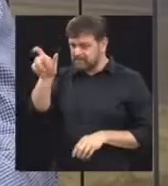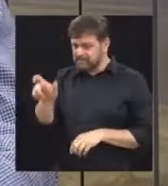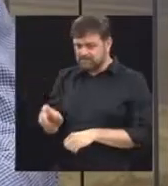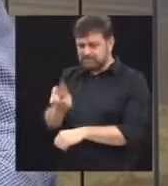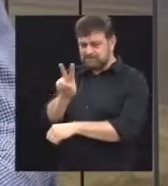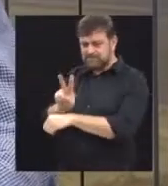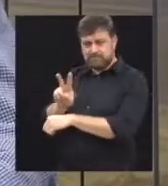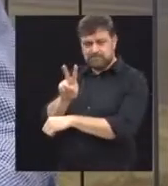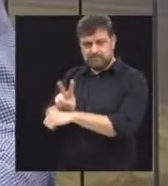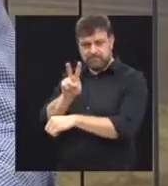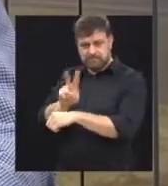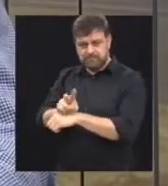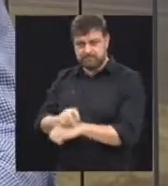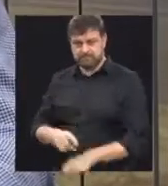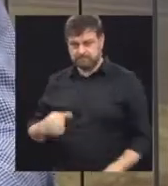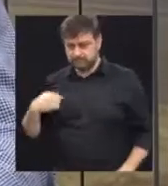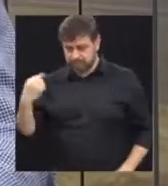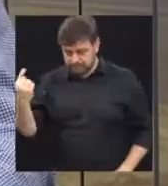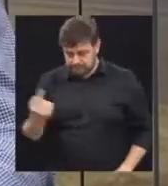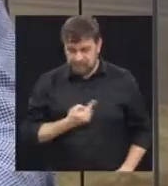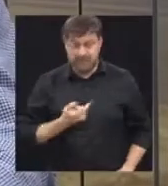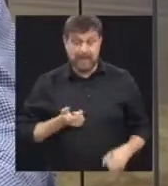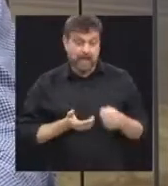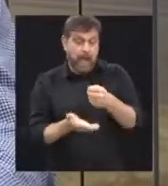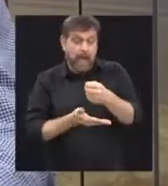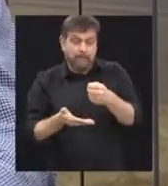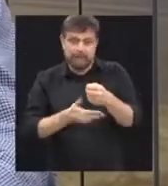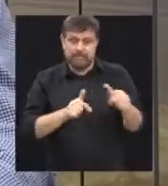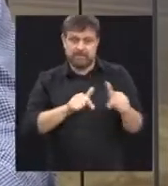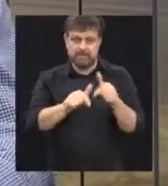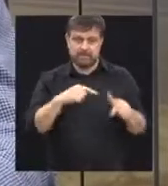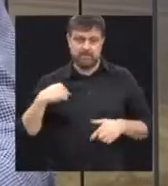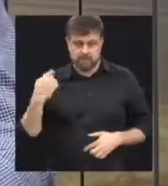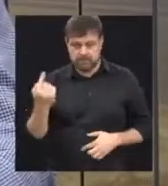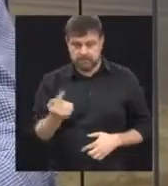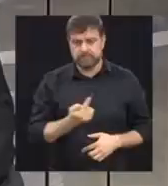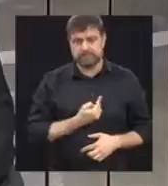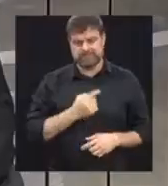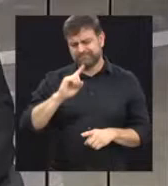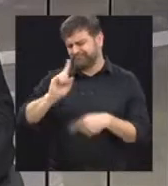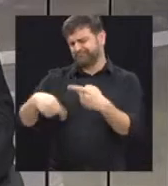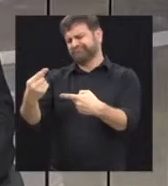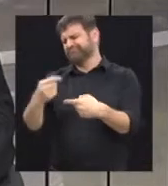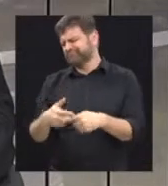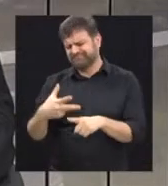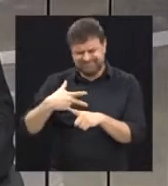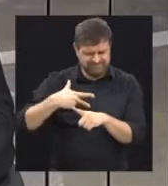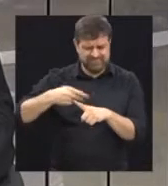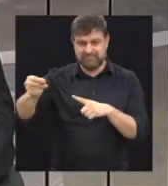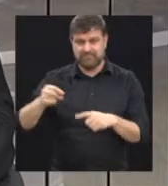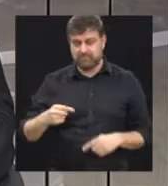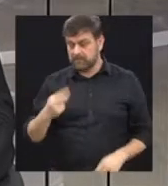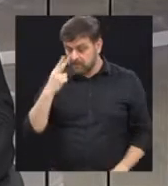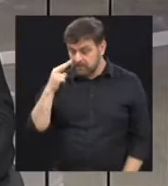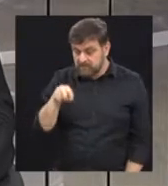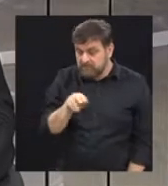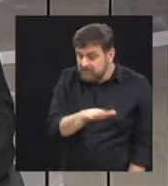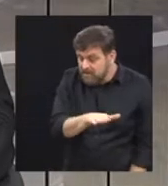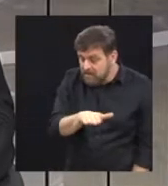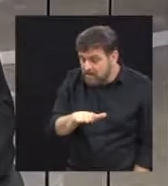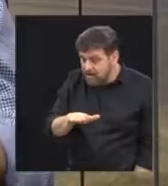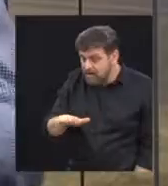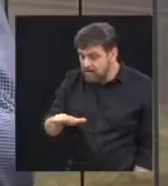um todo, sabe? E nesse sentido tem pautado nosso trabalho e nós estamos conseguindo um resultado fantástico e ver essas